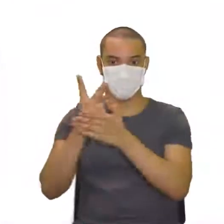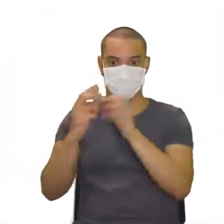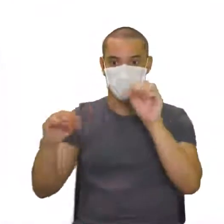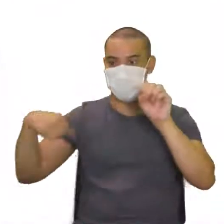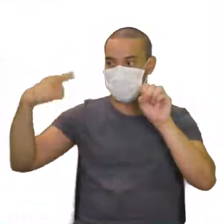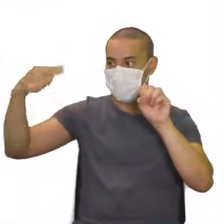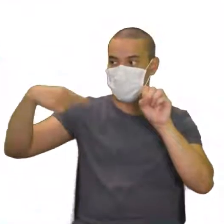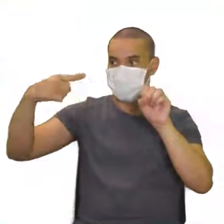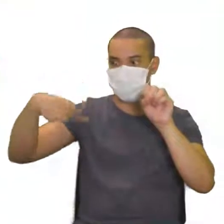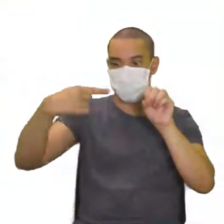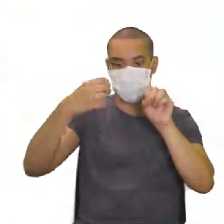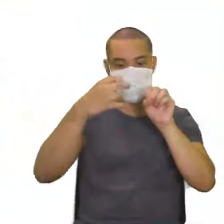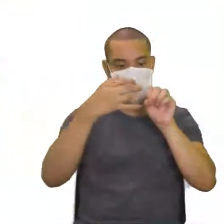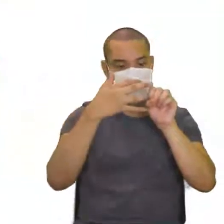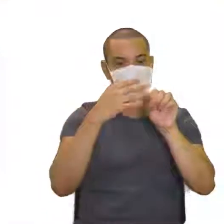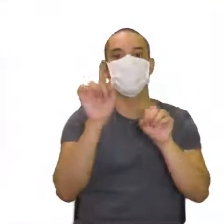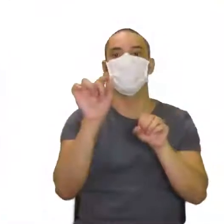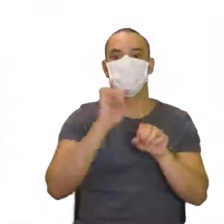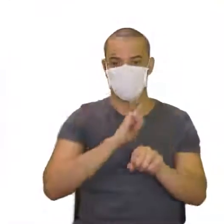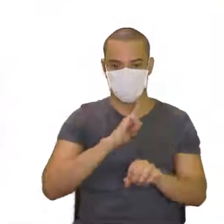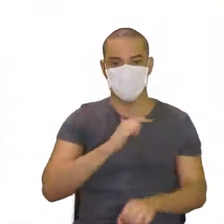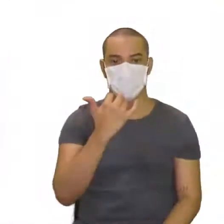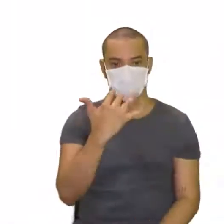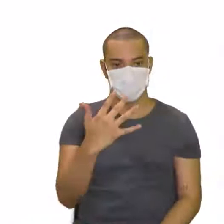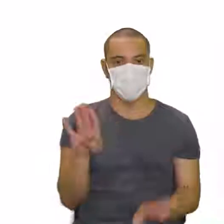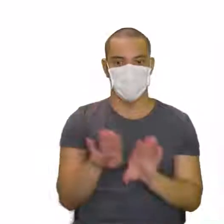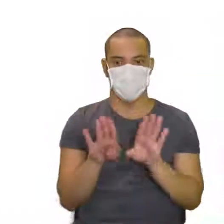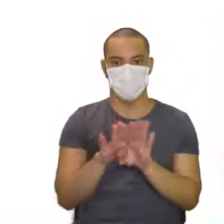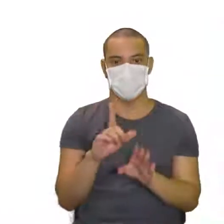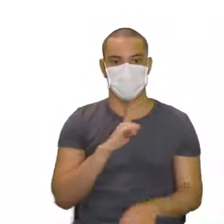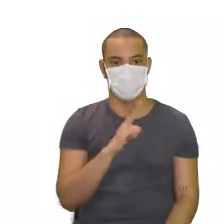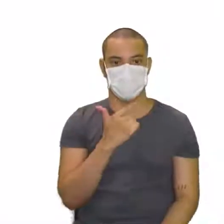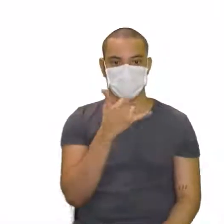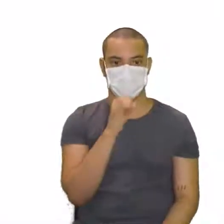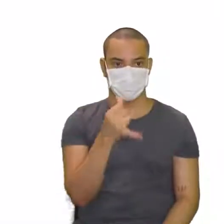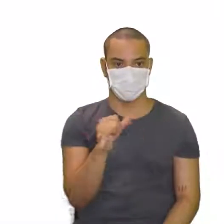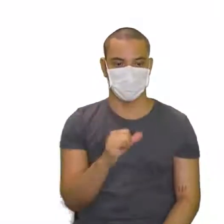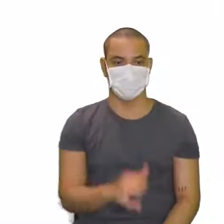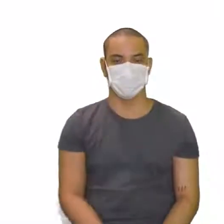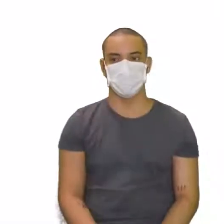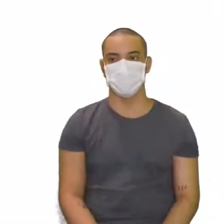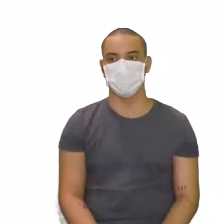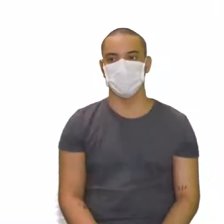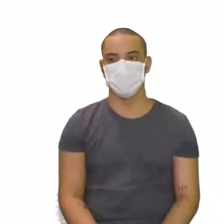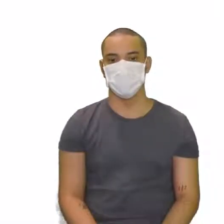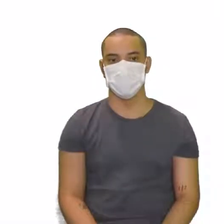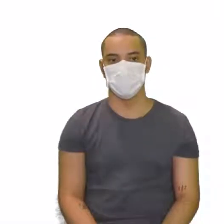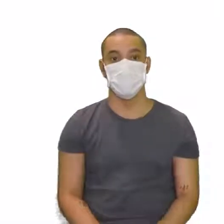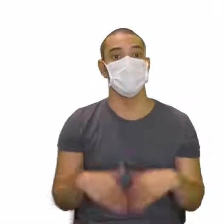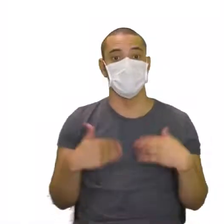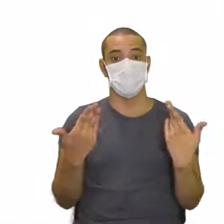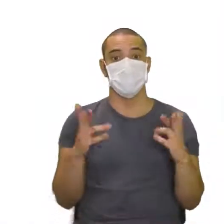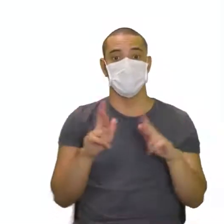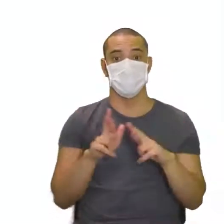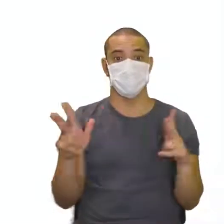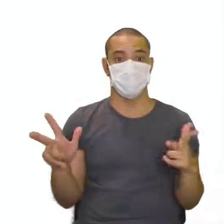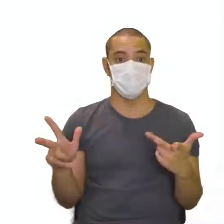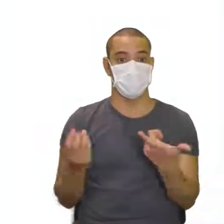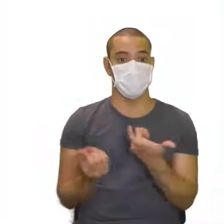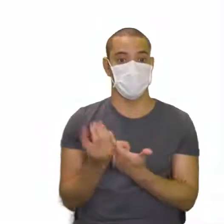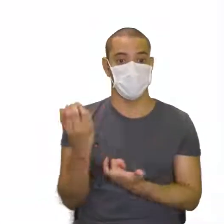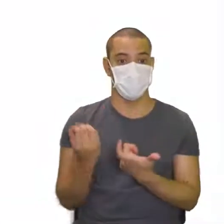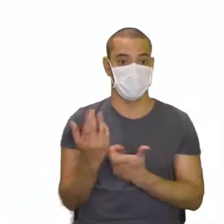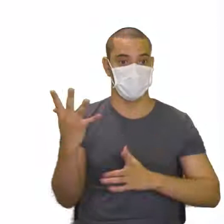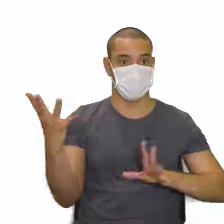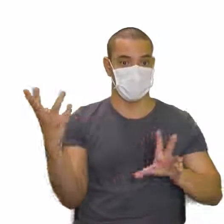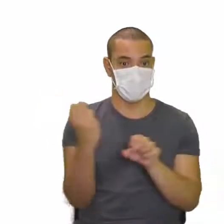Ok? Entendido? Fechou? E aqui, pessoal, Qual é a diferença da formulazinha aqui para calcular